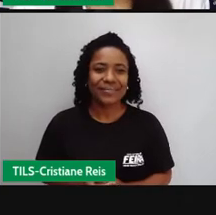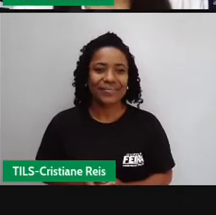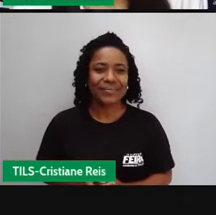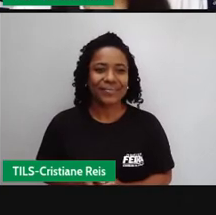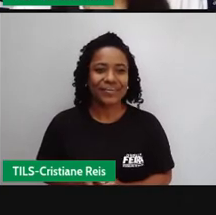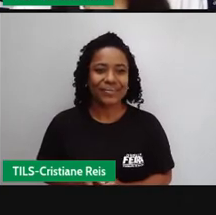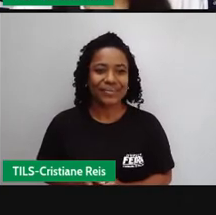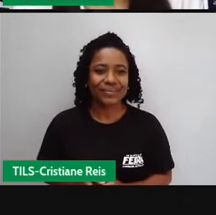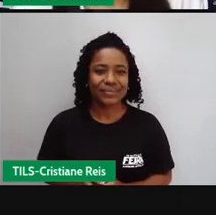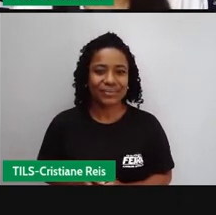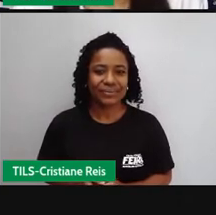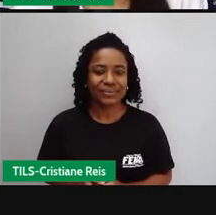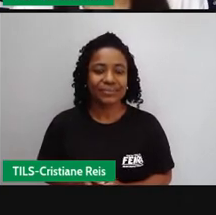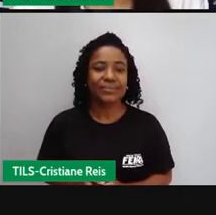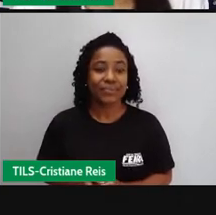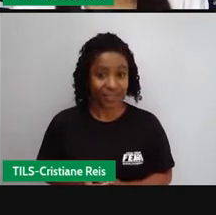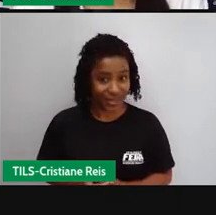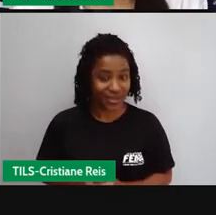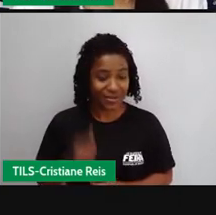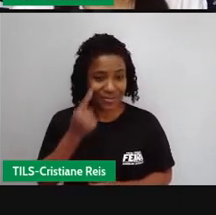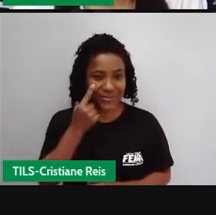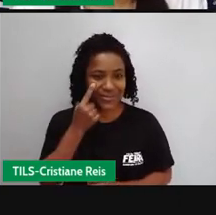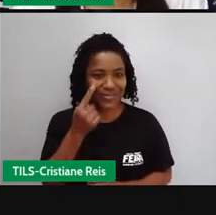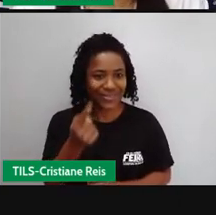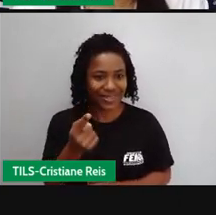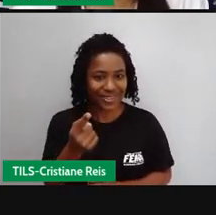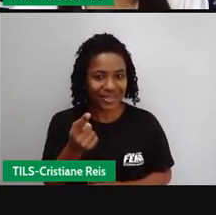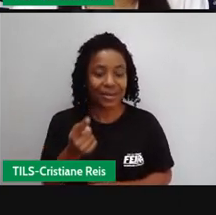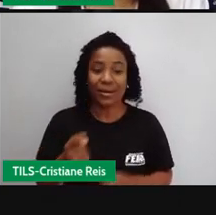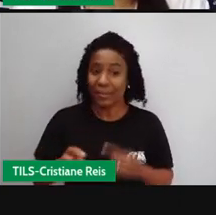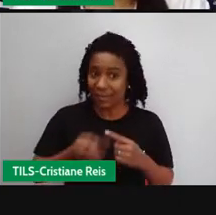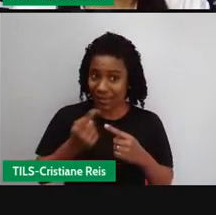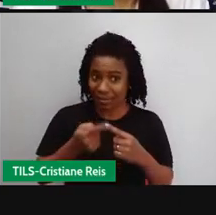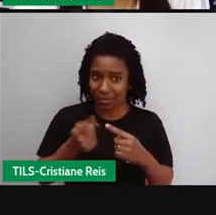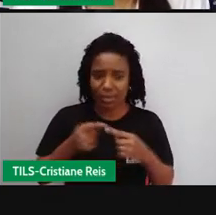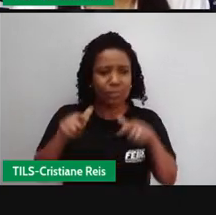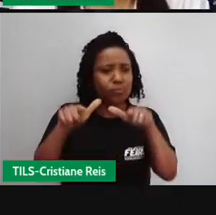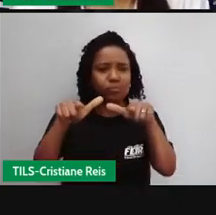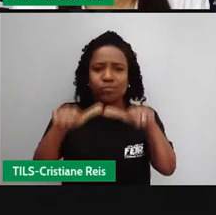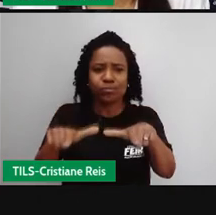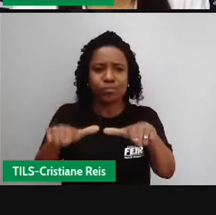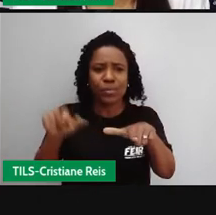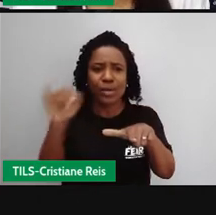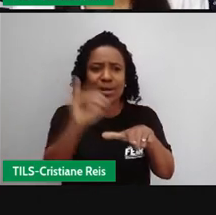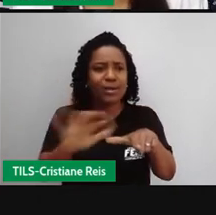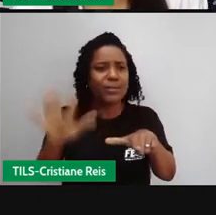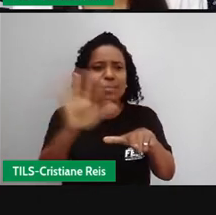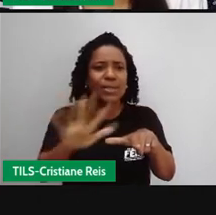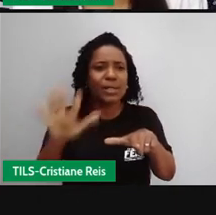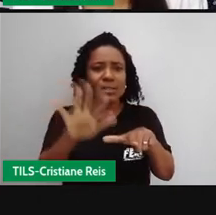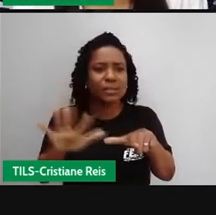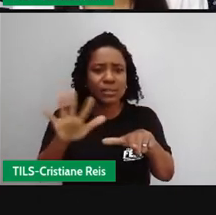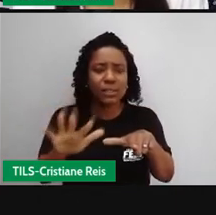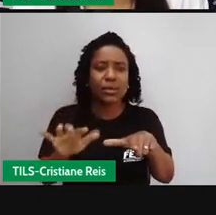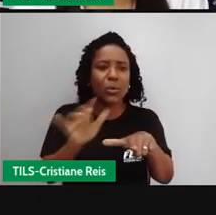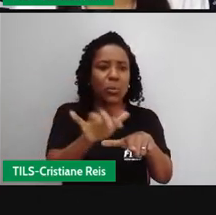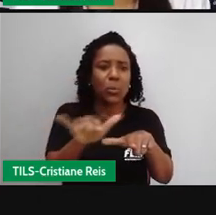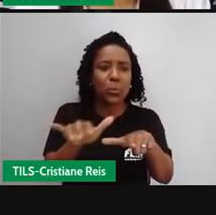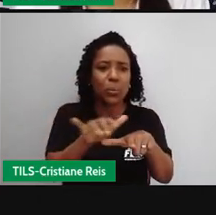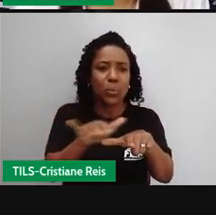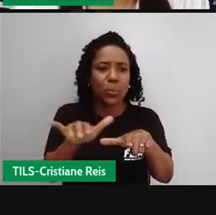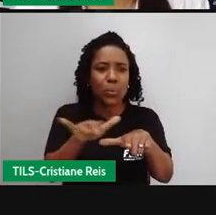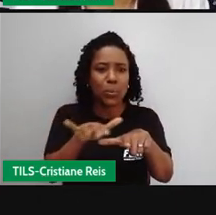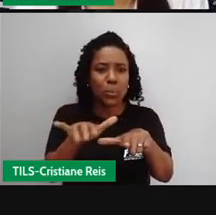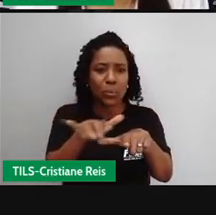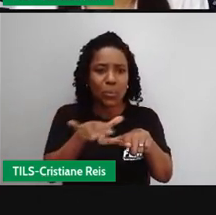Para começar, a Pro colocou a imagem aí da urna eletrônica, não é? Que é o sistema de votação que a gente tem usado,